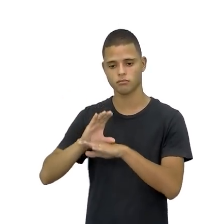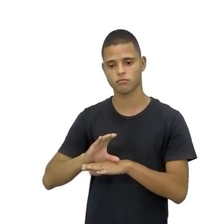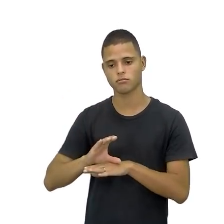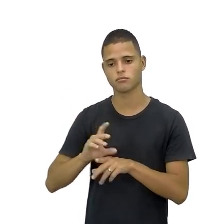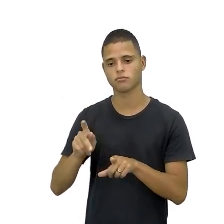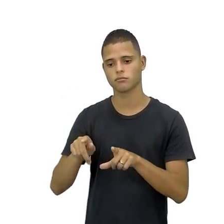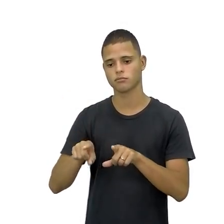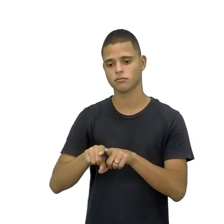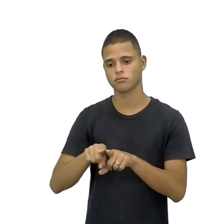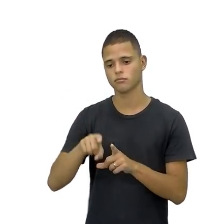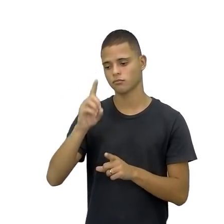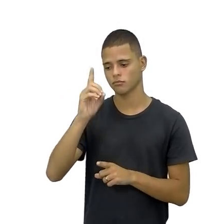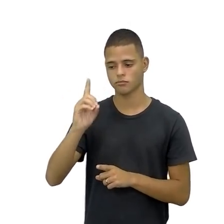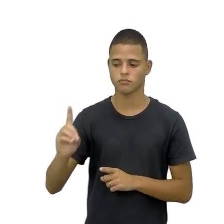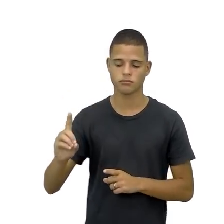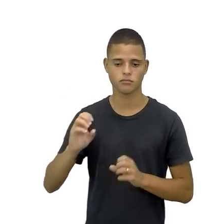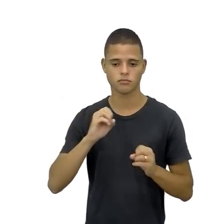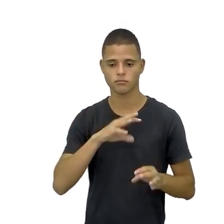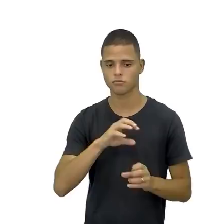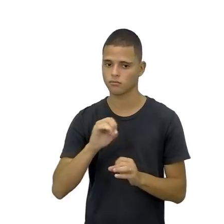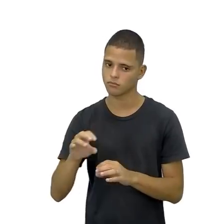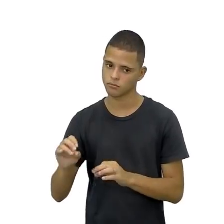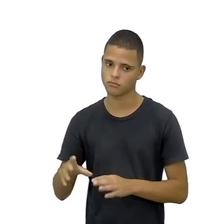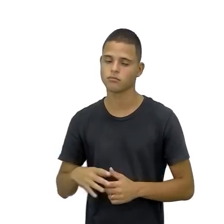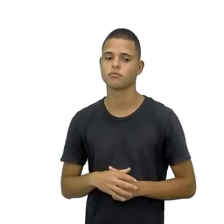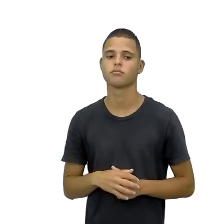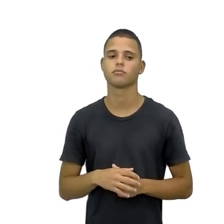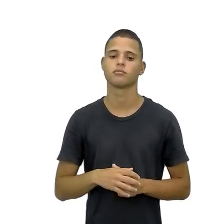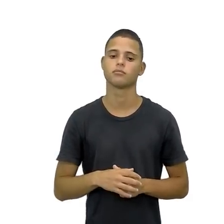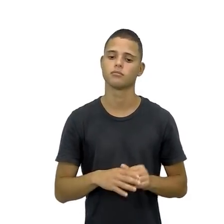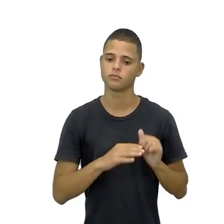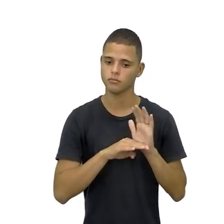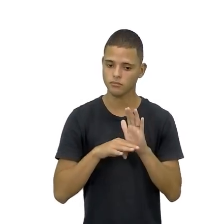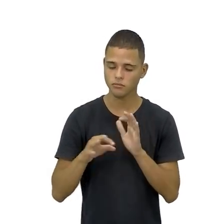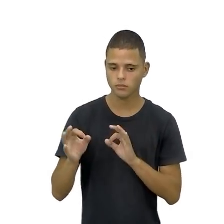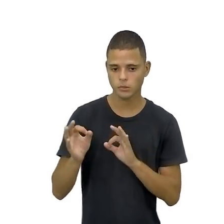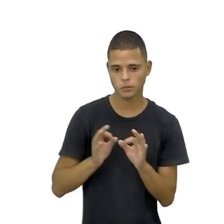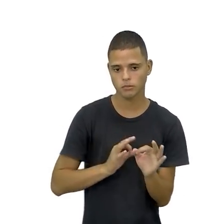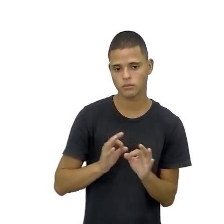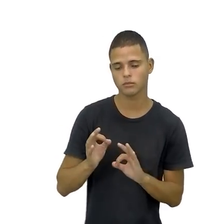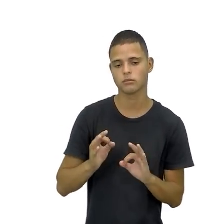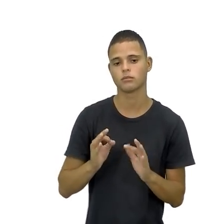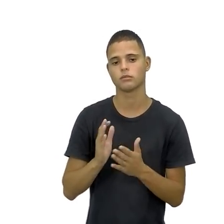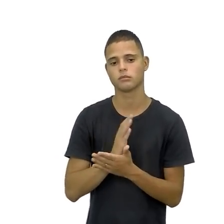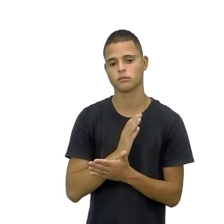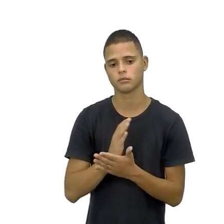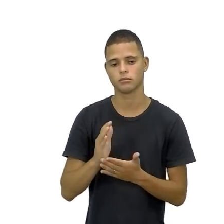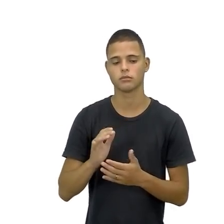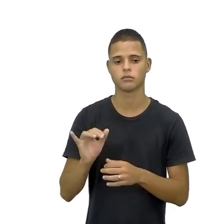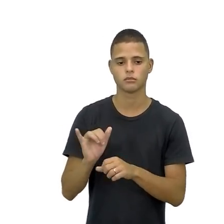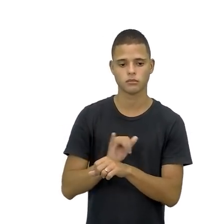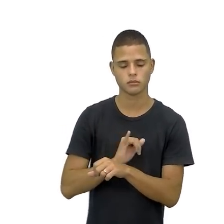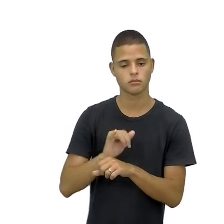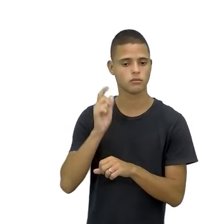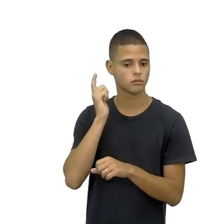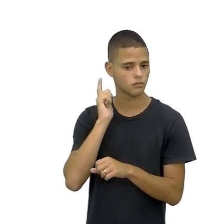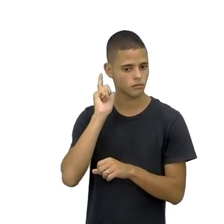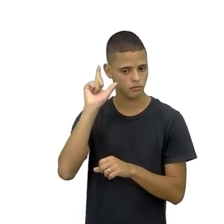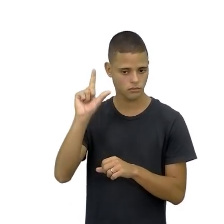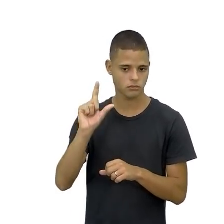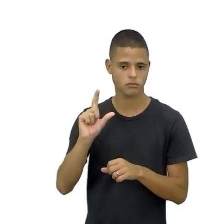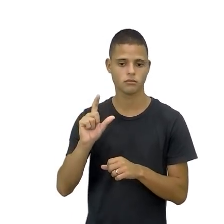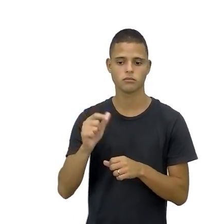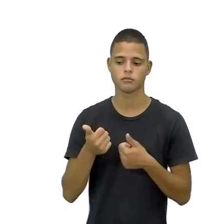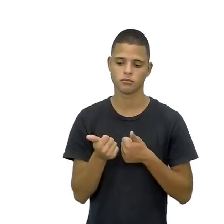das diretorias de ensino, que haja, então, esses planejamentos, né, de estratégias que possam acompanhar as aprendizagens